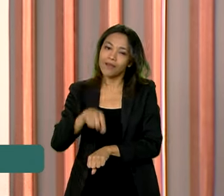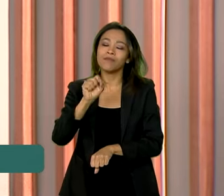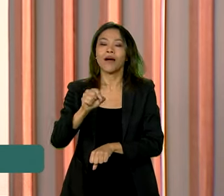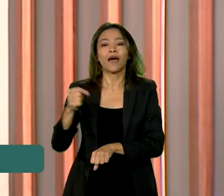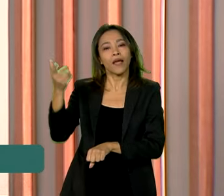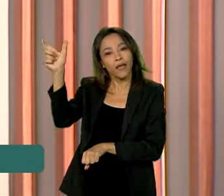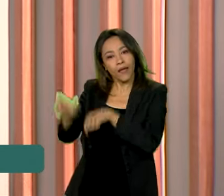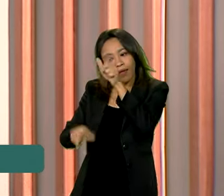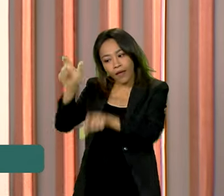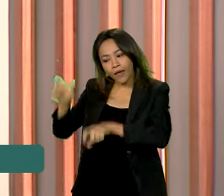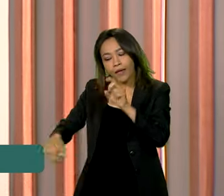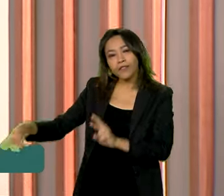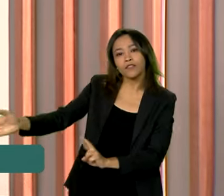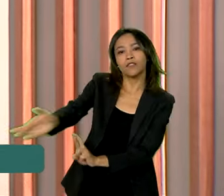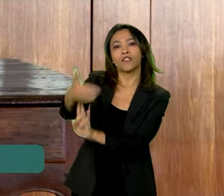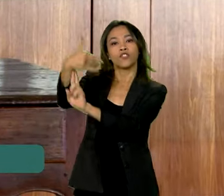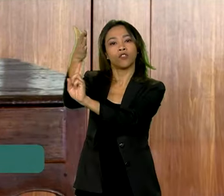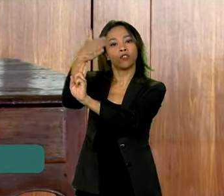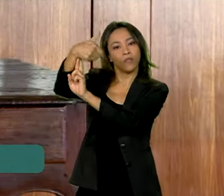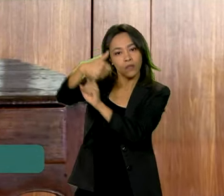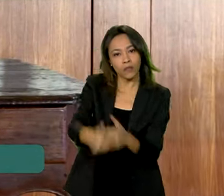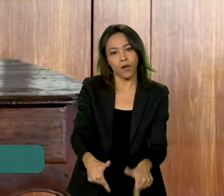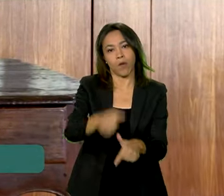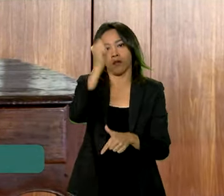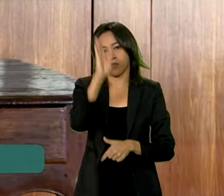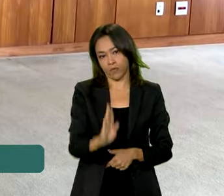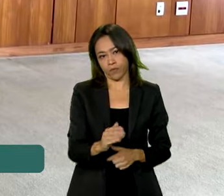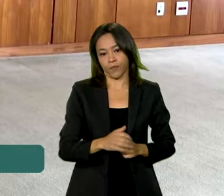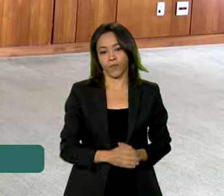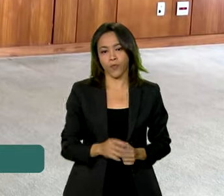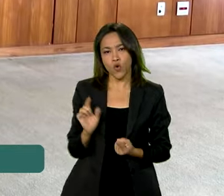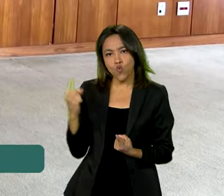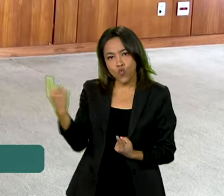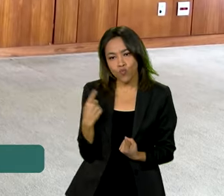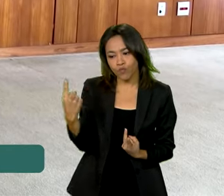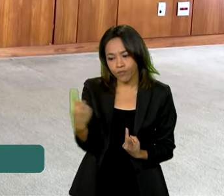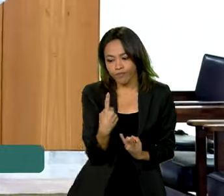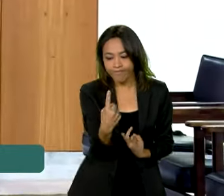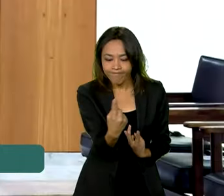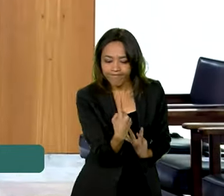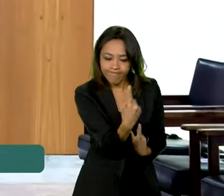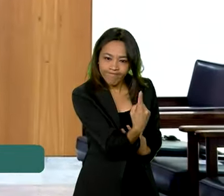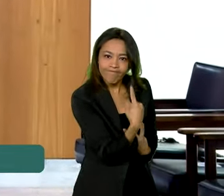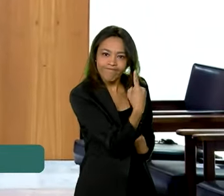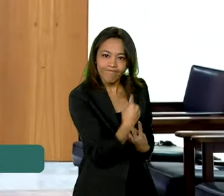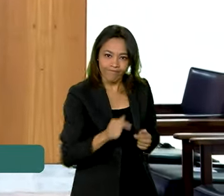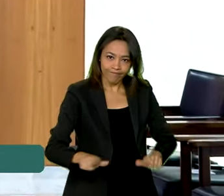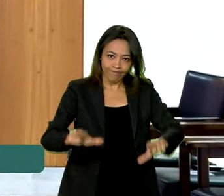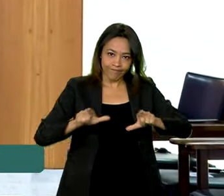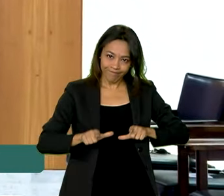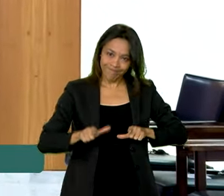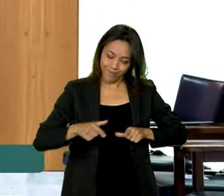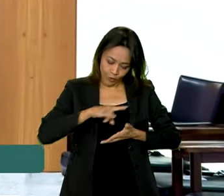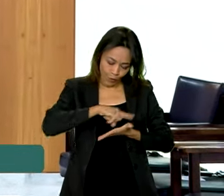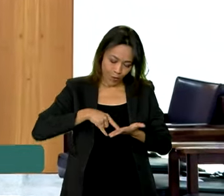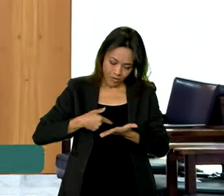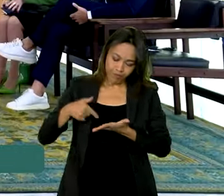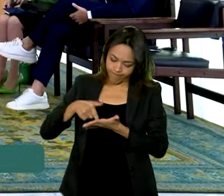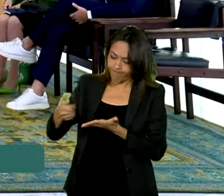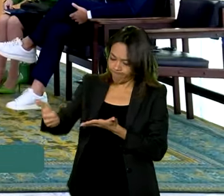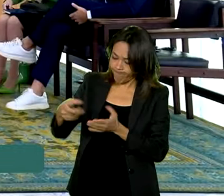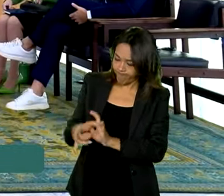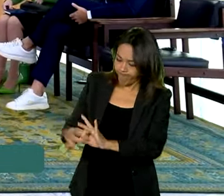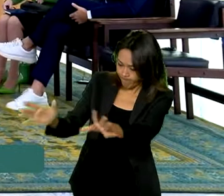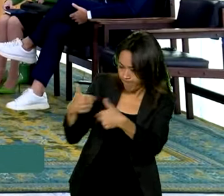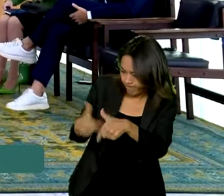atuação dos diplomatas aqui no Brasil. Um a um, os embaixadores foram recebidos pelo presidente Lula.